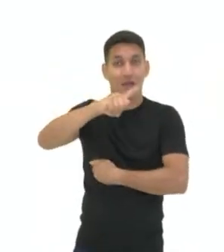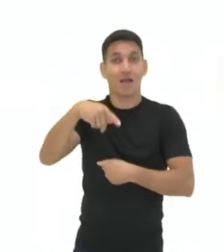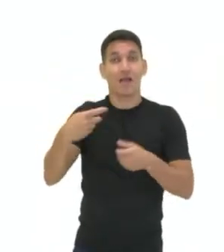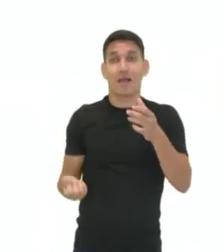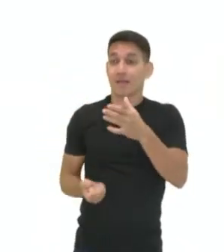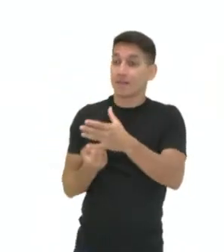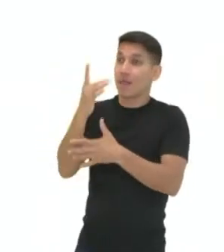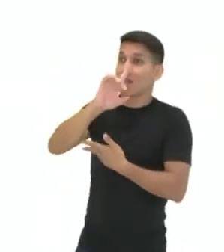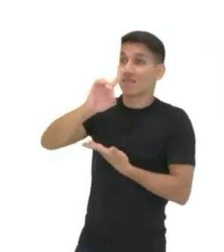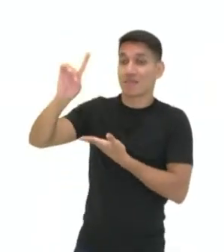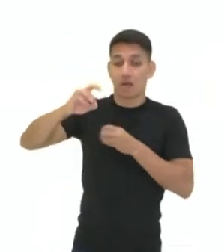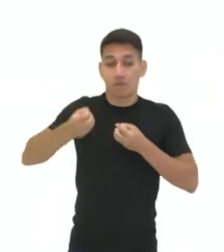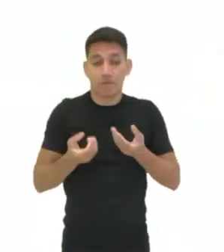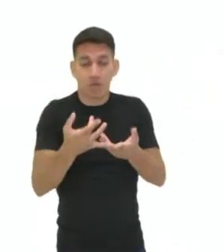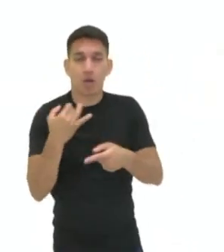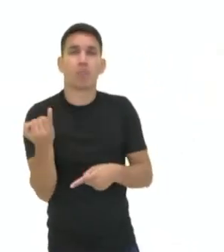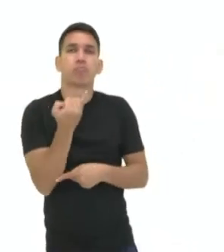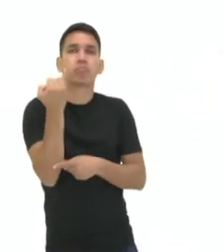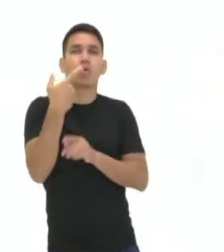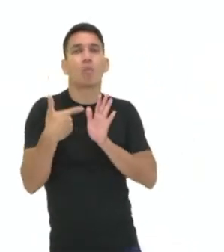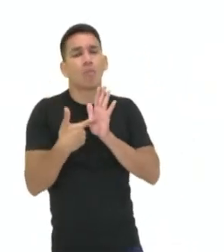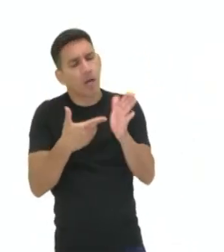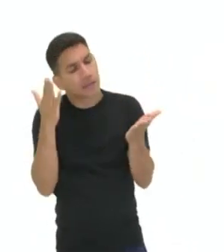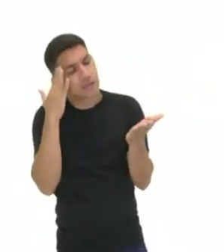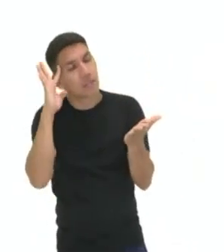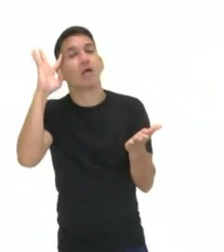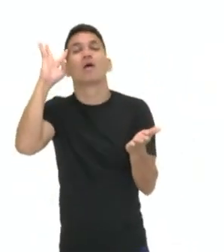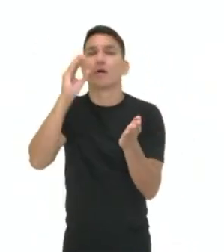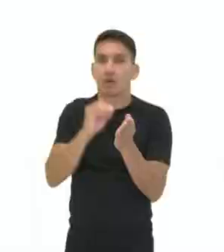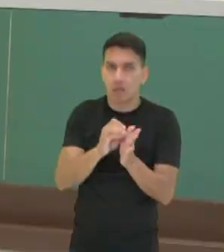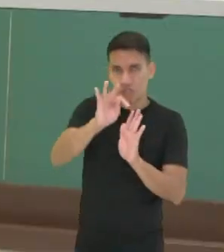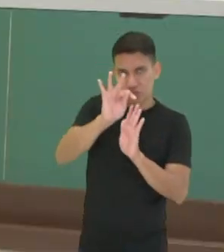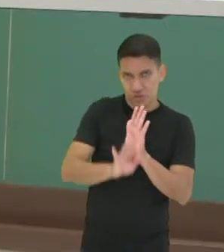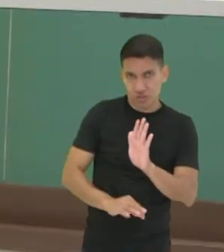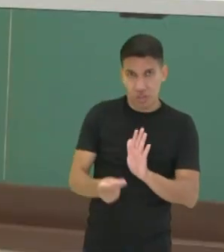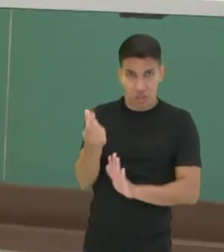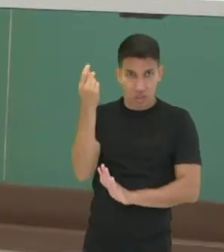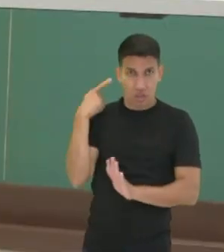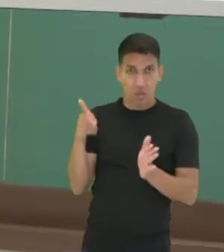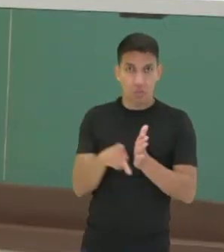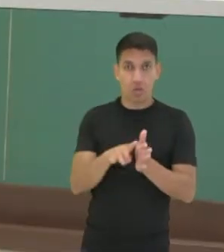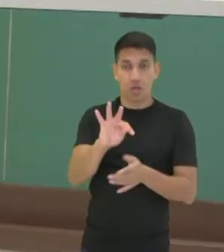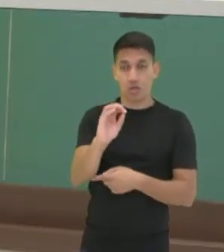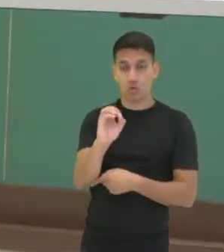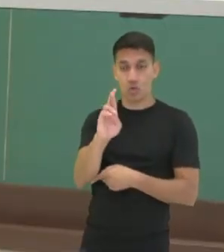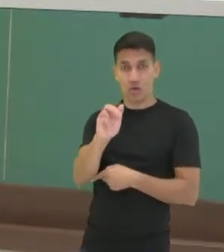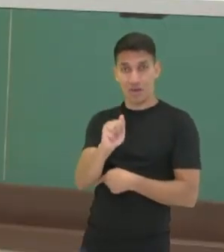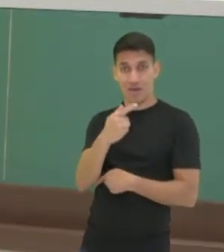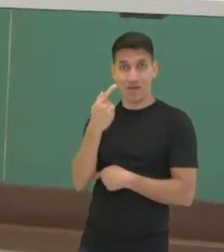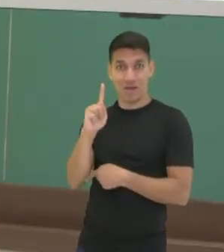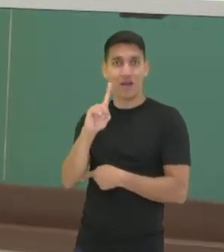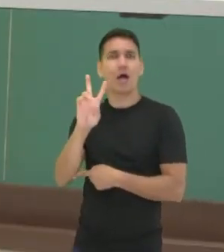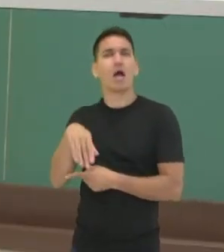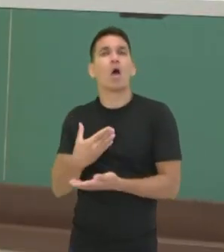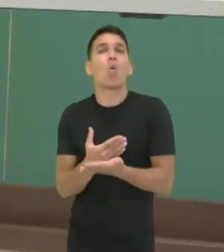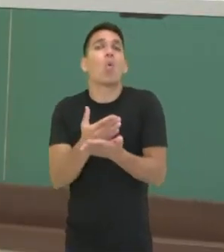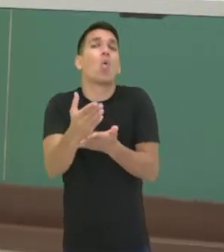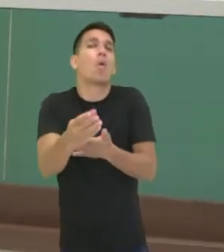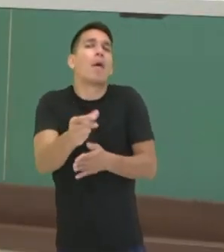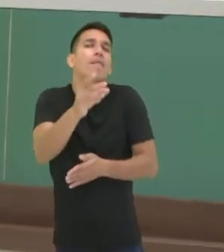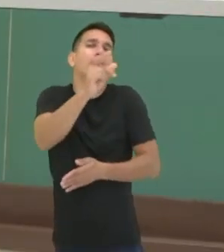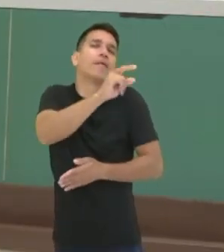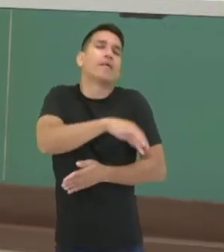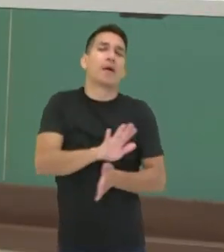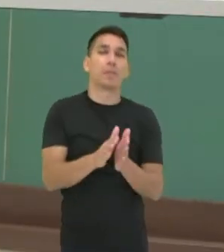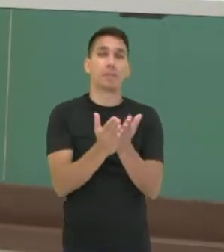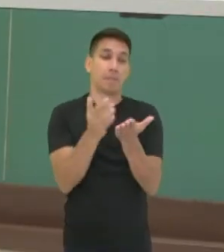a interpretação dos textos bíblicos do Antigo Testamento, ou seja, da Torá. que a origem do Antigo Testamento, que é a primeira parte